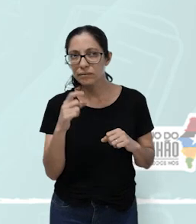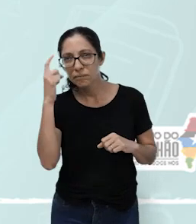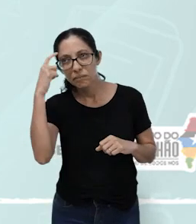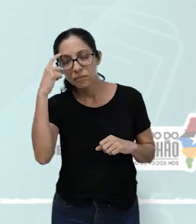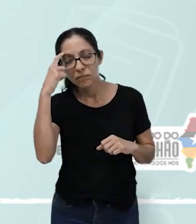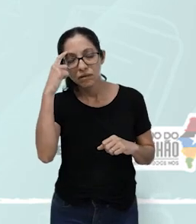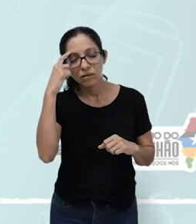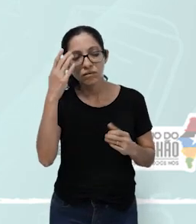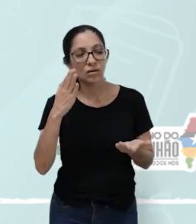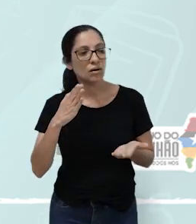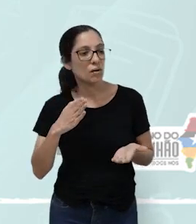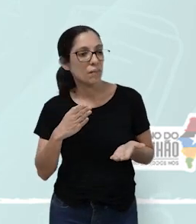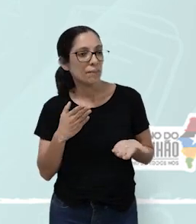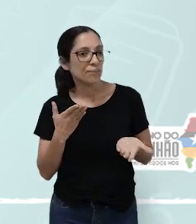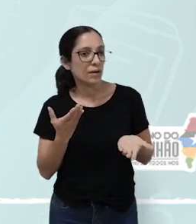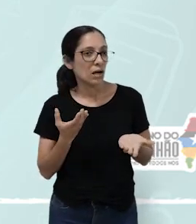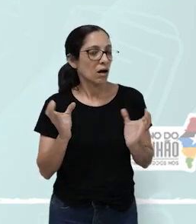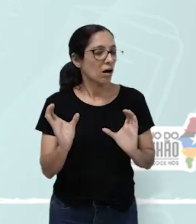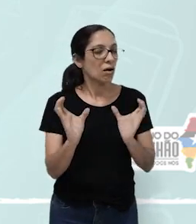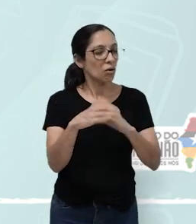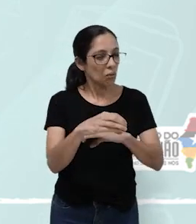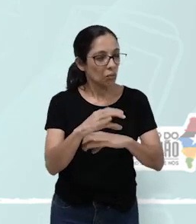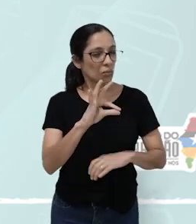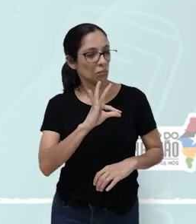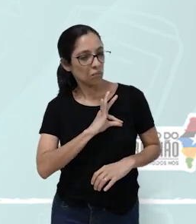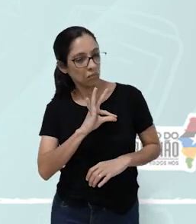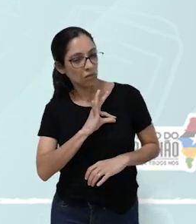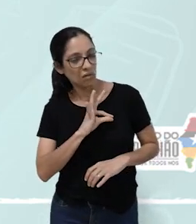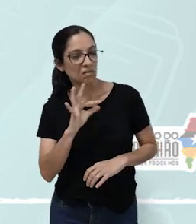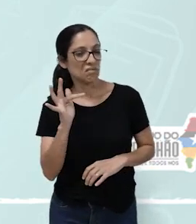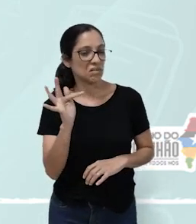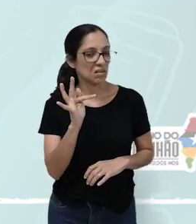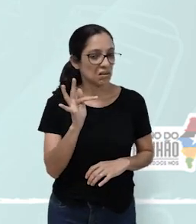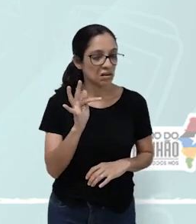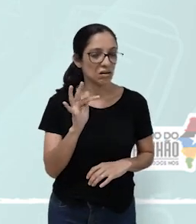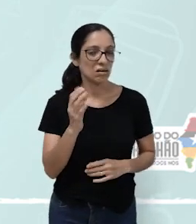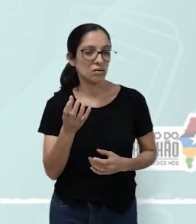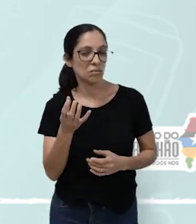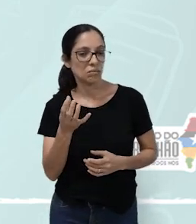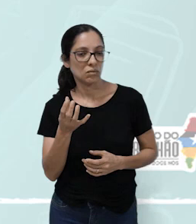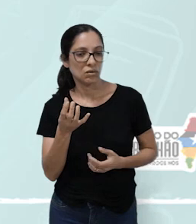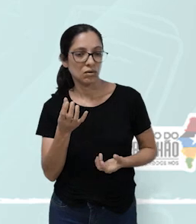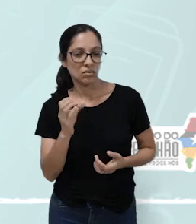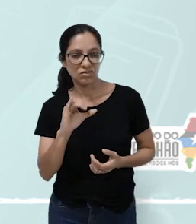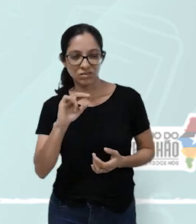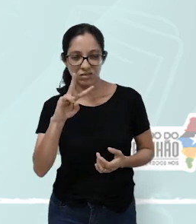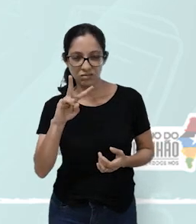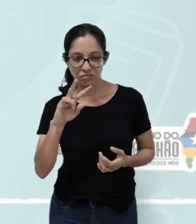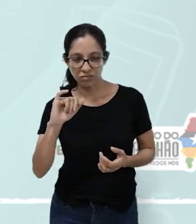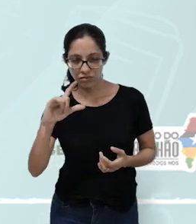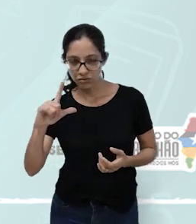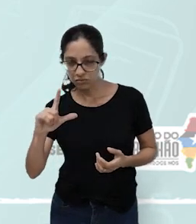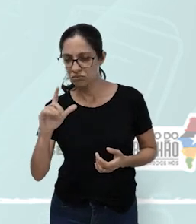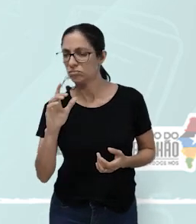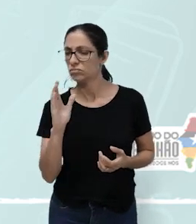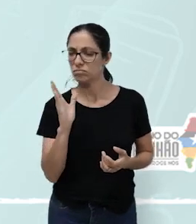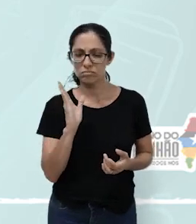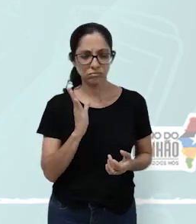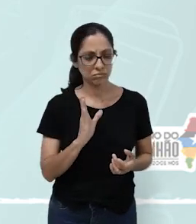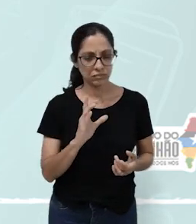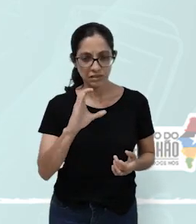para PRF, Polícia Federal, entrar nas Forças Armadas, eles aplicam muito esse teste de CUP aqui, teste de 12